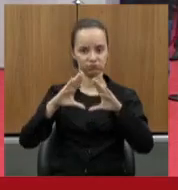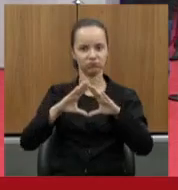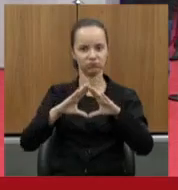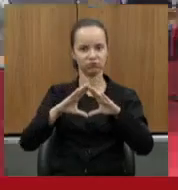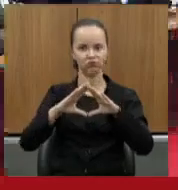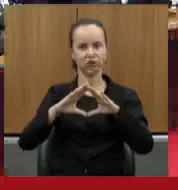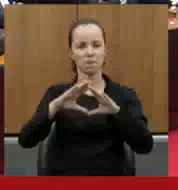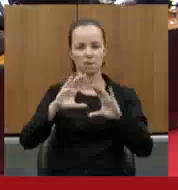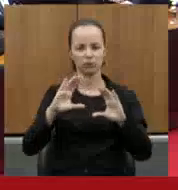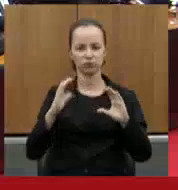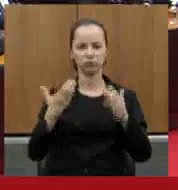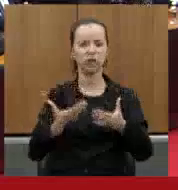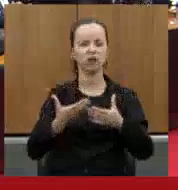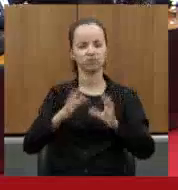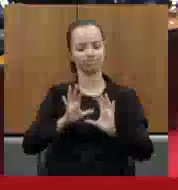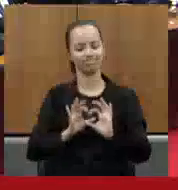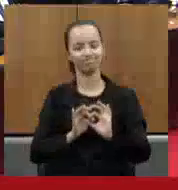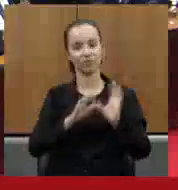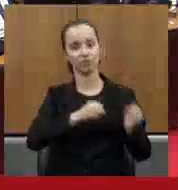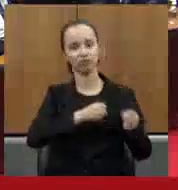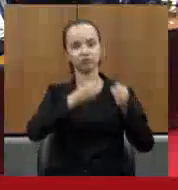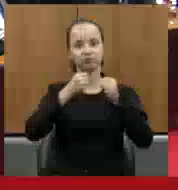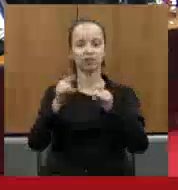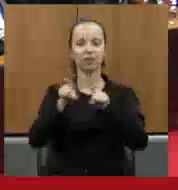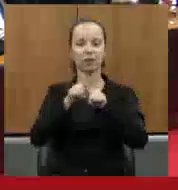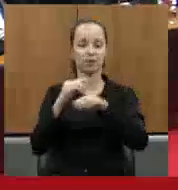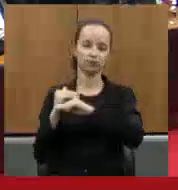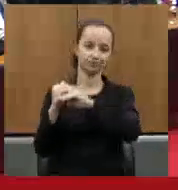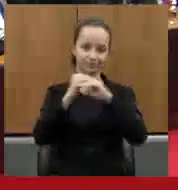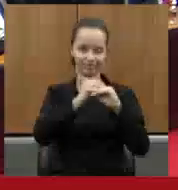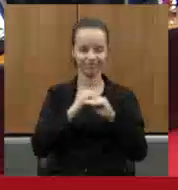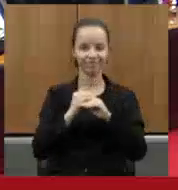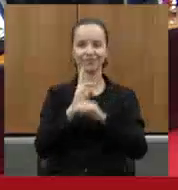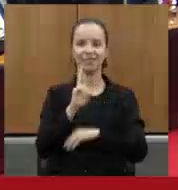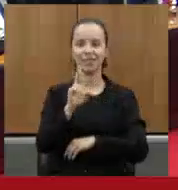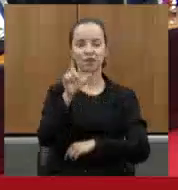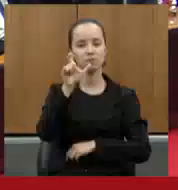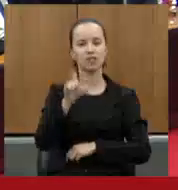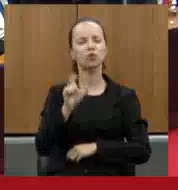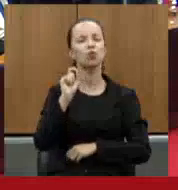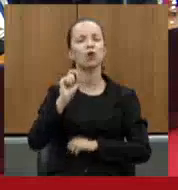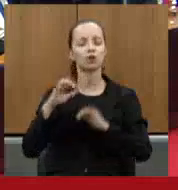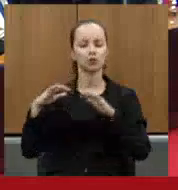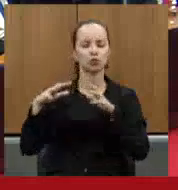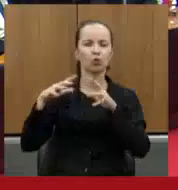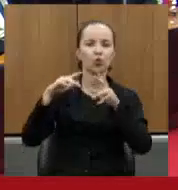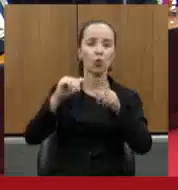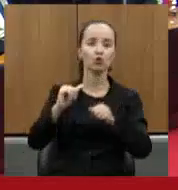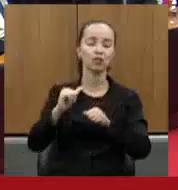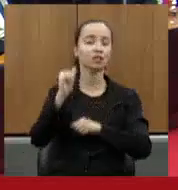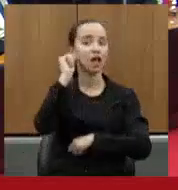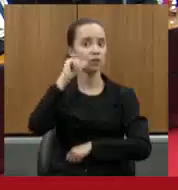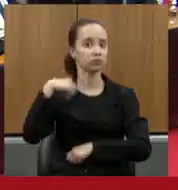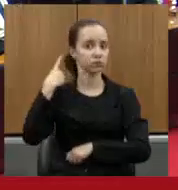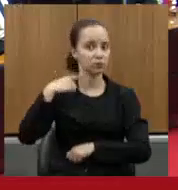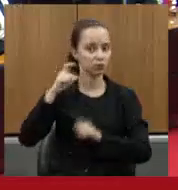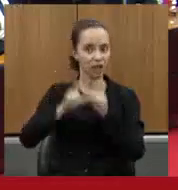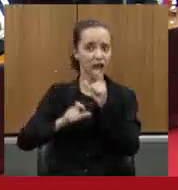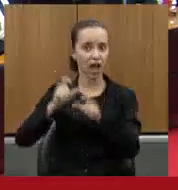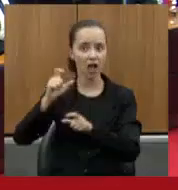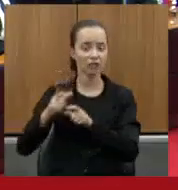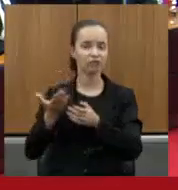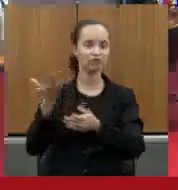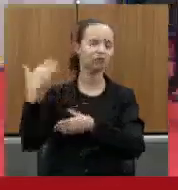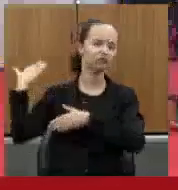Estado independente, soberano e igualitário, representando todas as deputadas que fizeram parte da